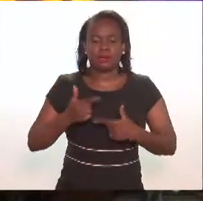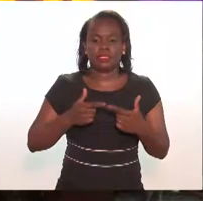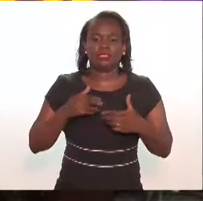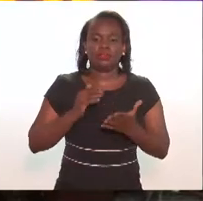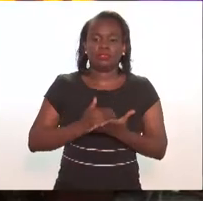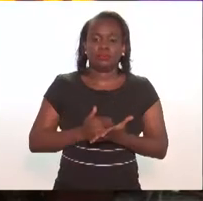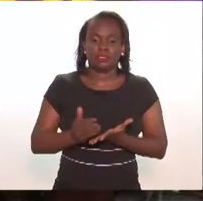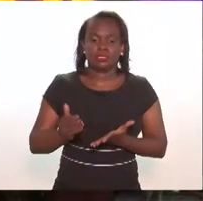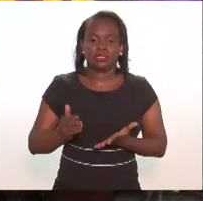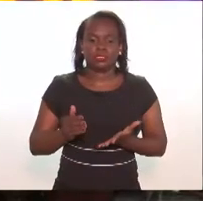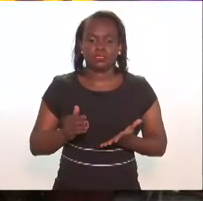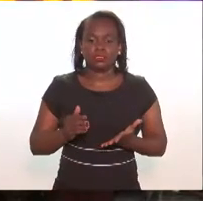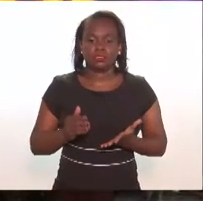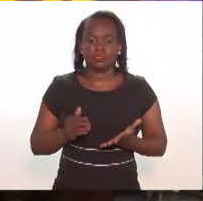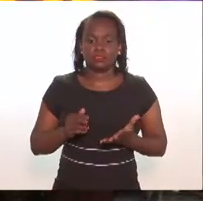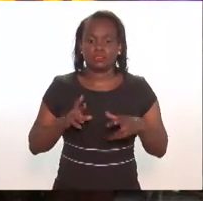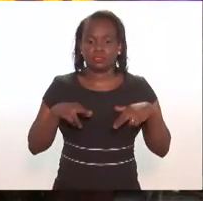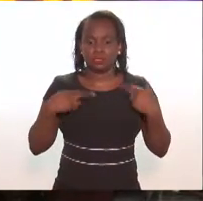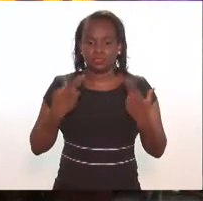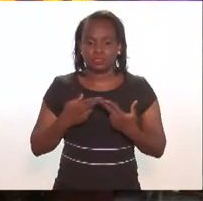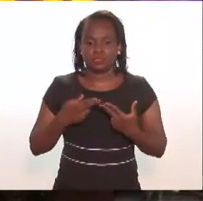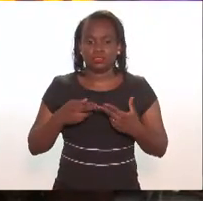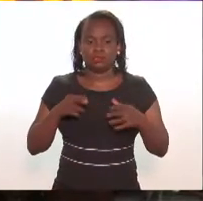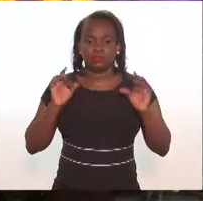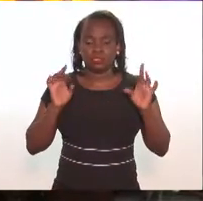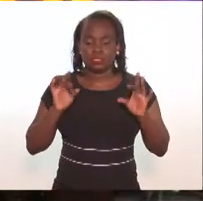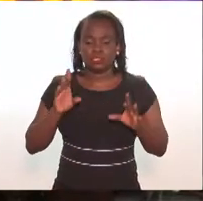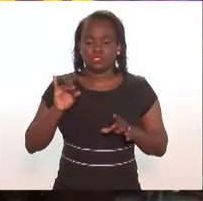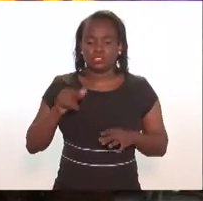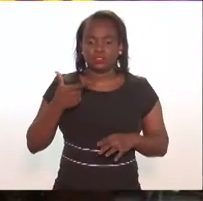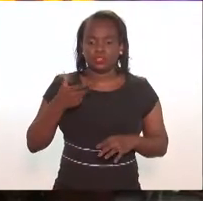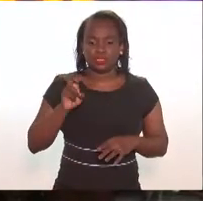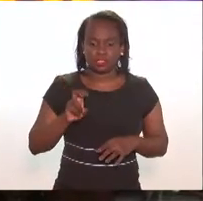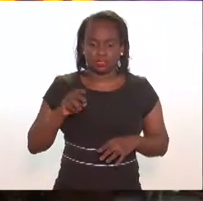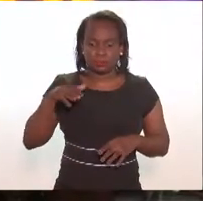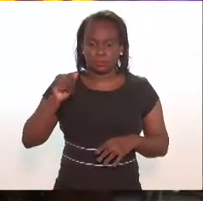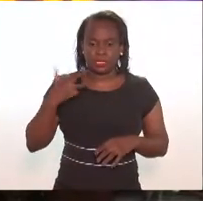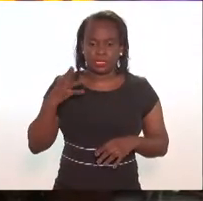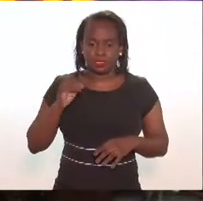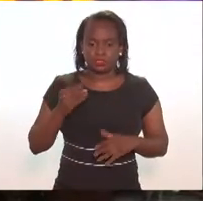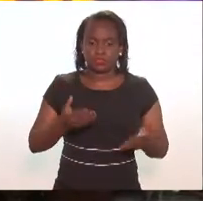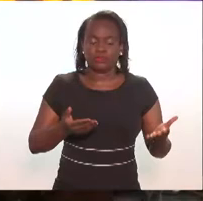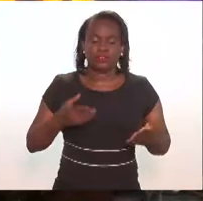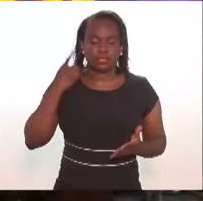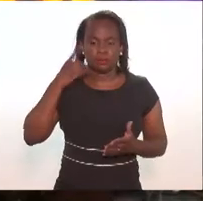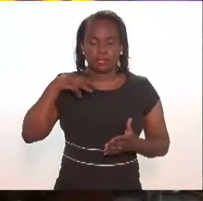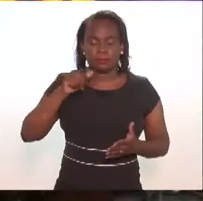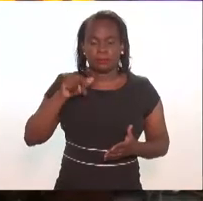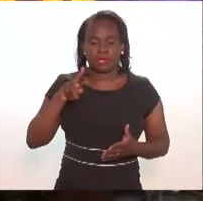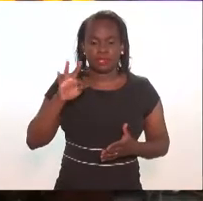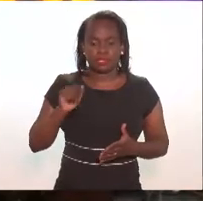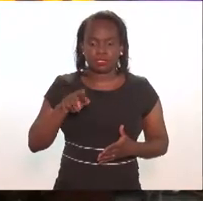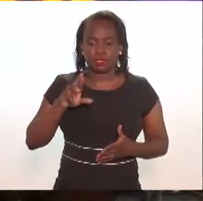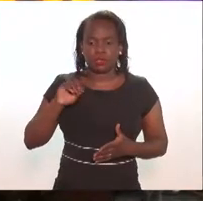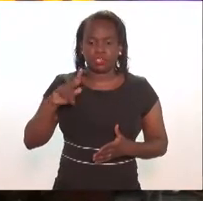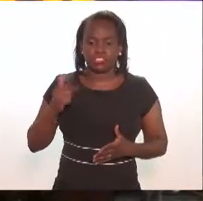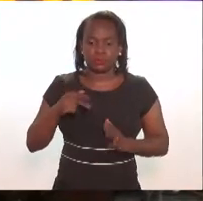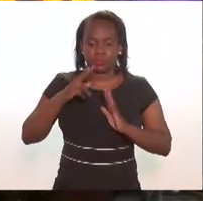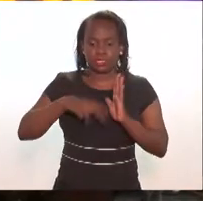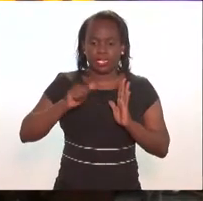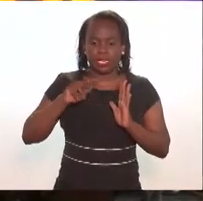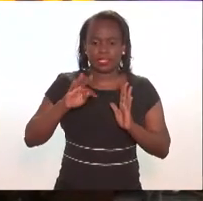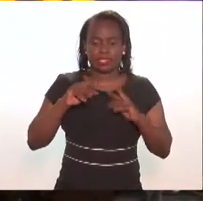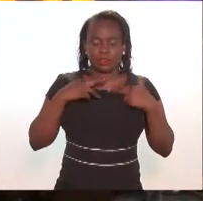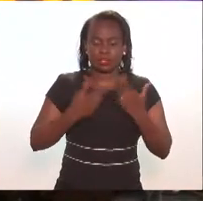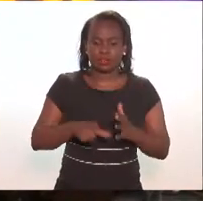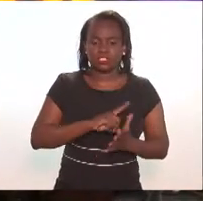aberta a sessão ordinária do dia 25 de março. A presidência convida a deputada Marta Rocha a fazer a leitura da ata da